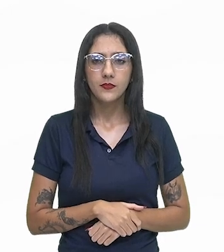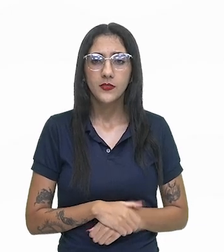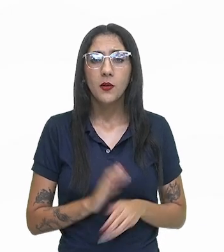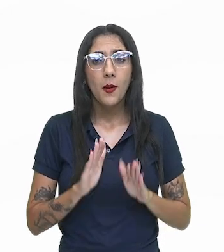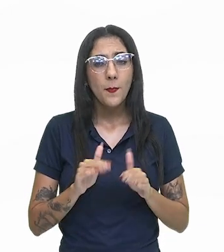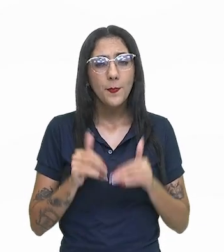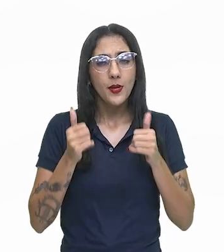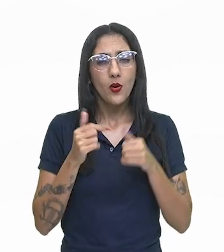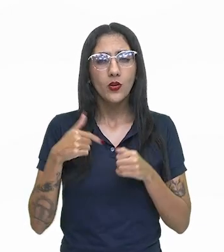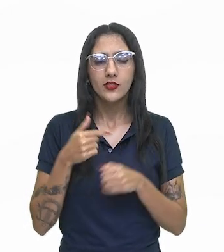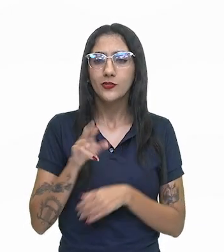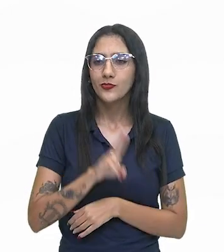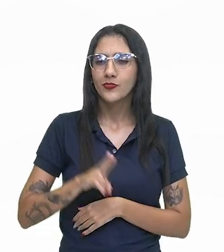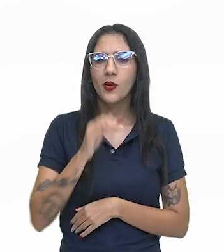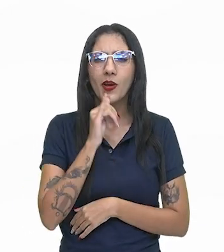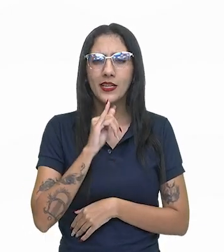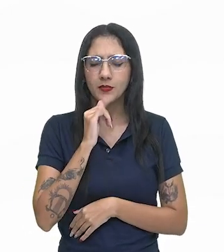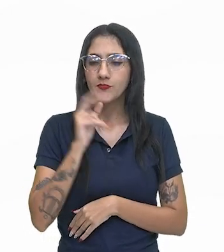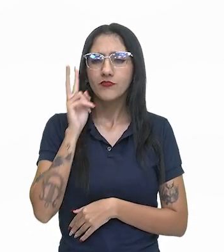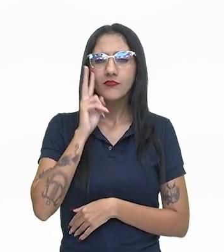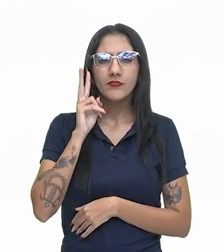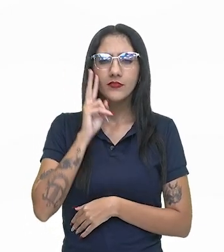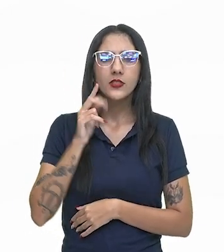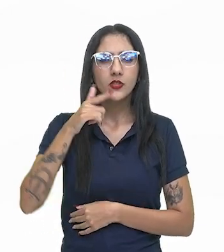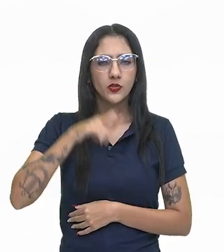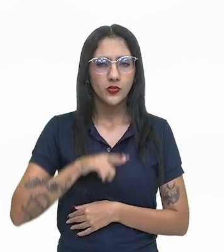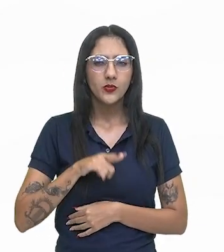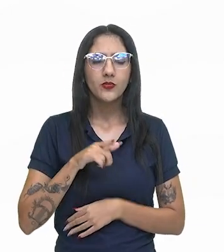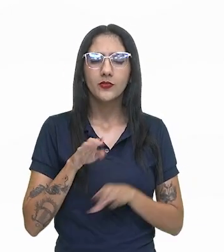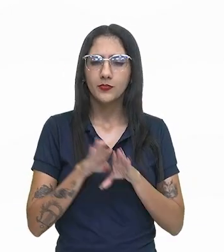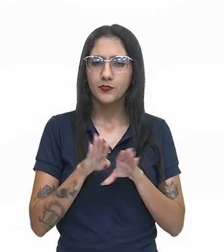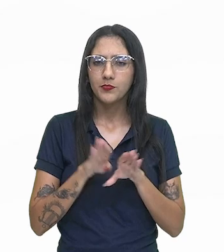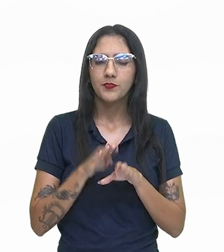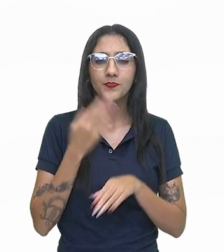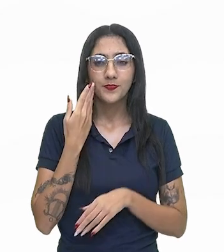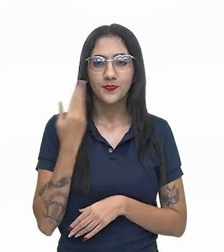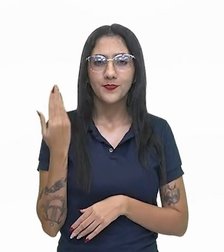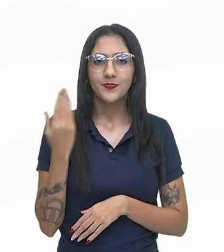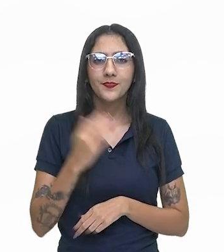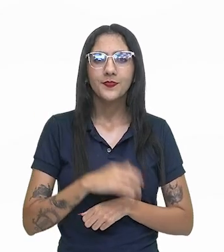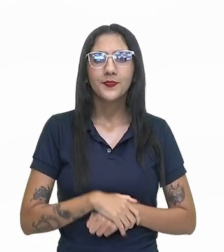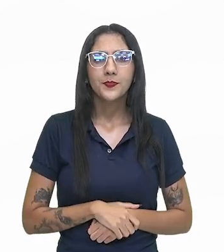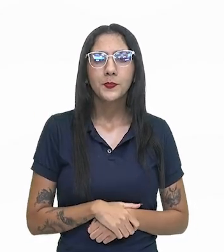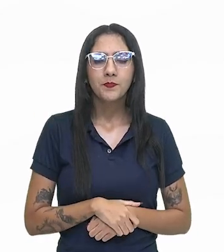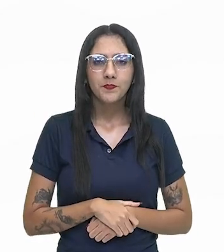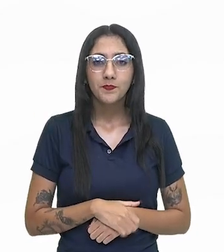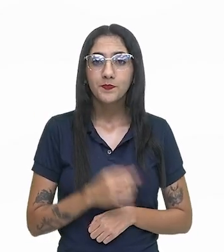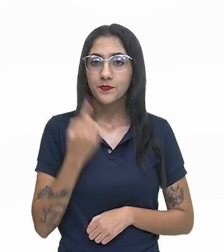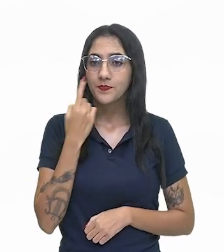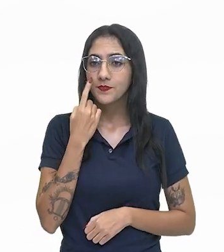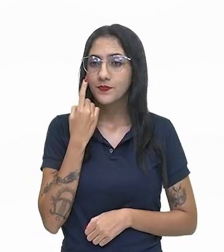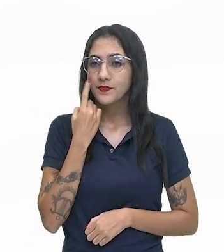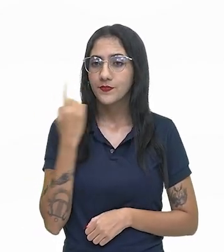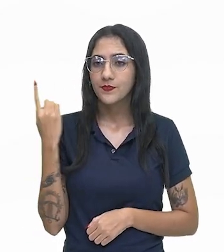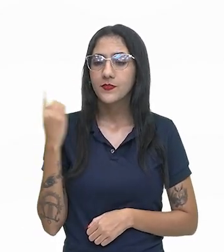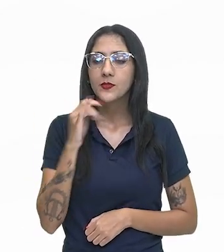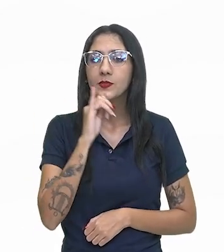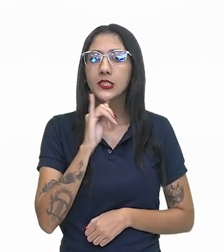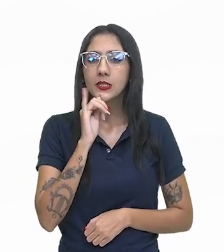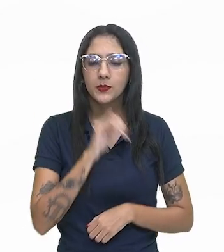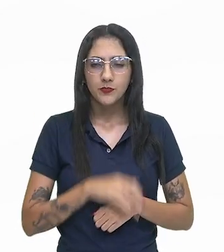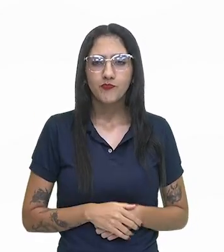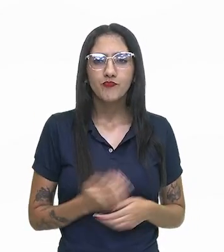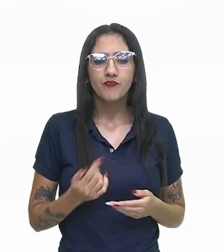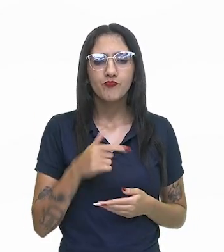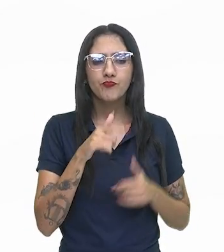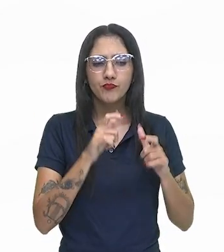com um exemplo, né? Vamos resgatar um exemplo que nós vimos aqui também na nossa aula, acompanha aí comigo. Esse aí, né? O restaurante, que